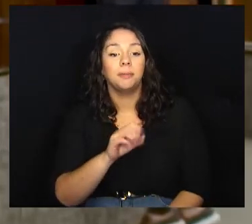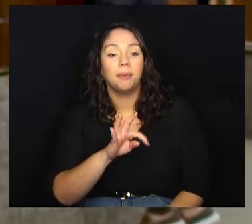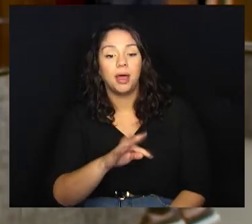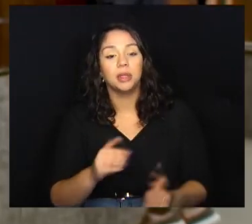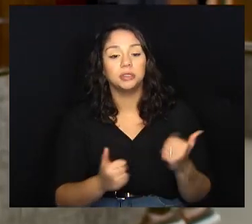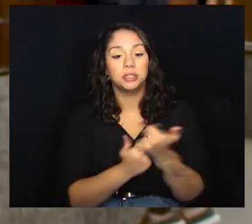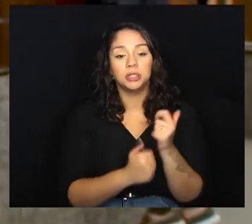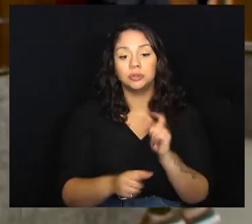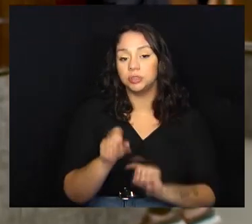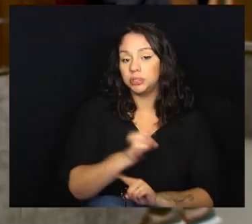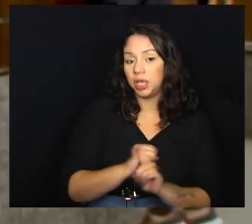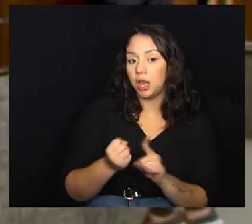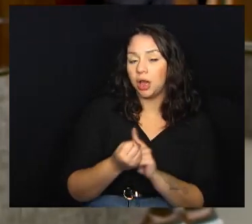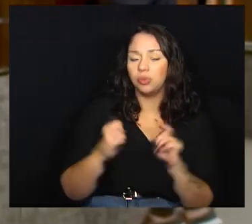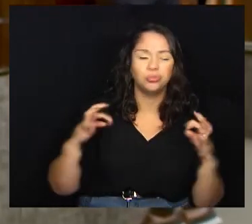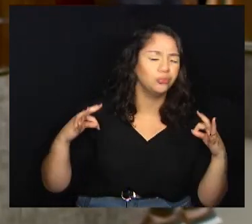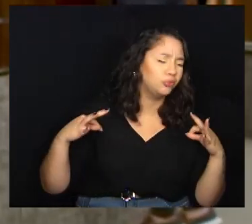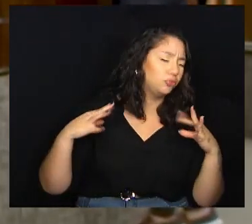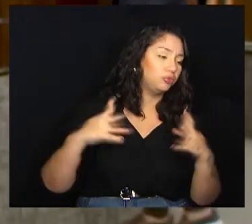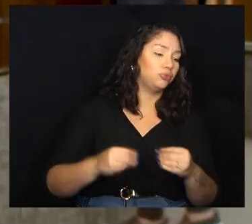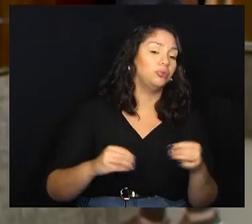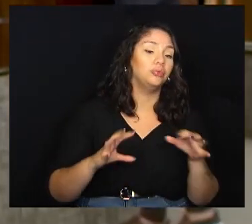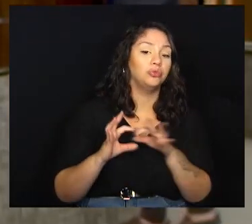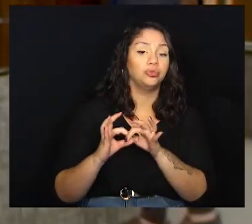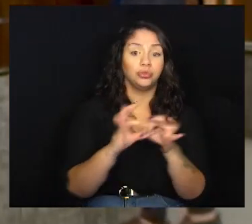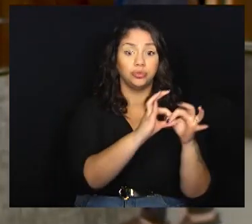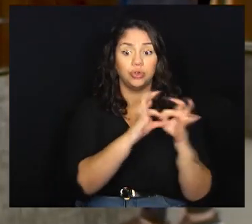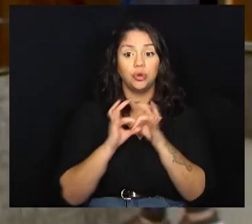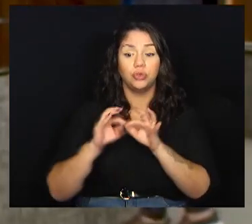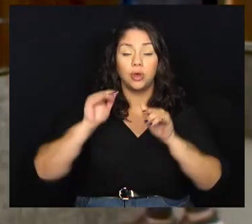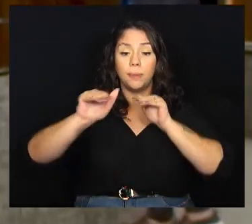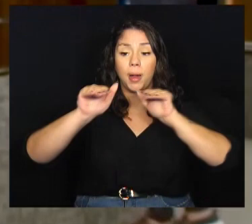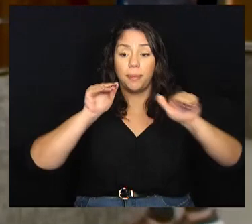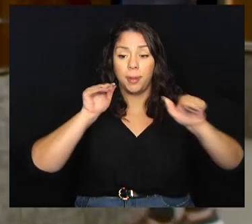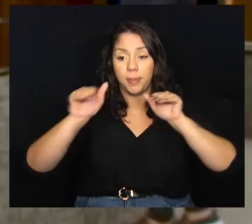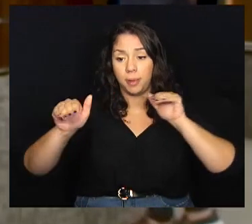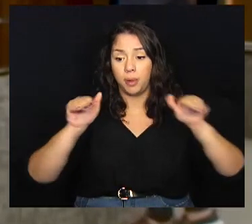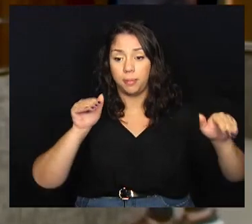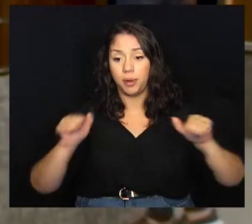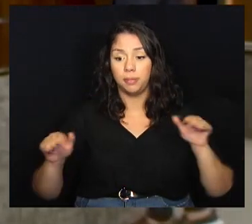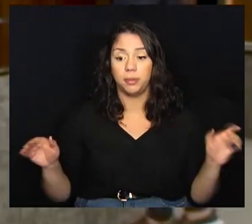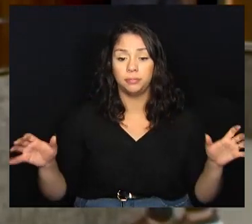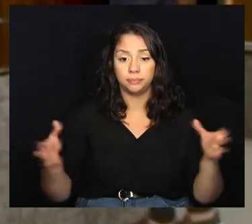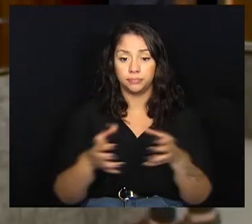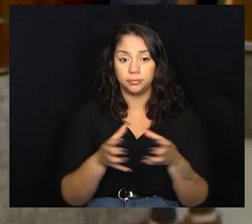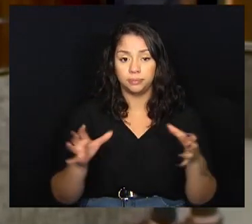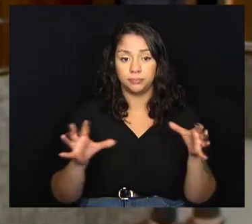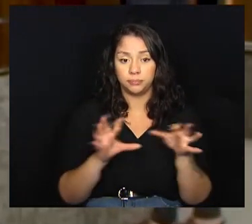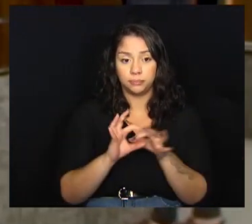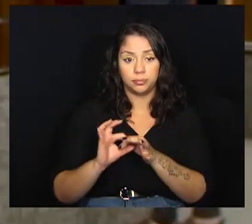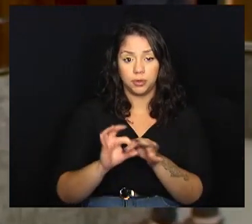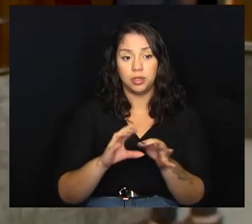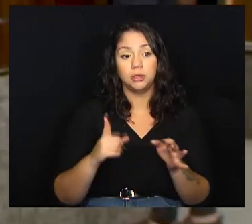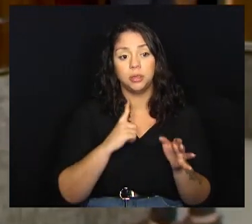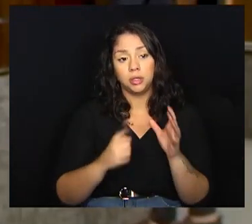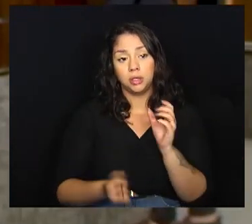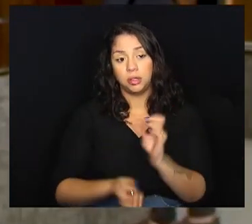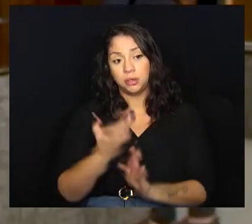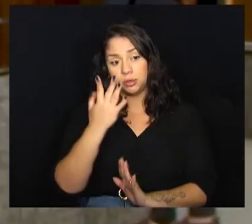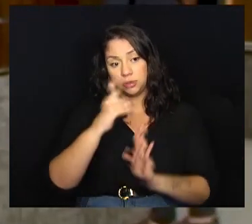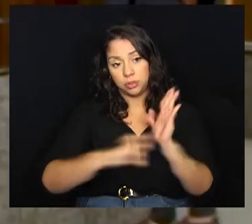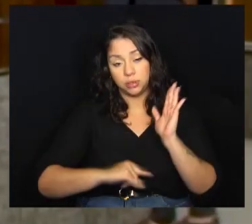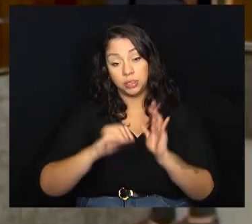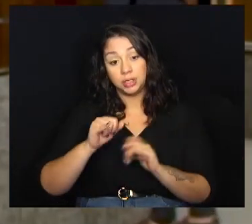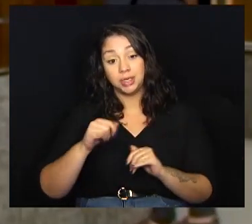social, tudo junto. Você une eles. Através dessa ação conjunta, você tira a documentação, vê se ele